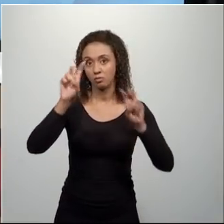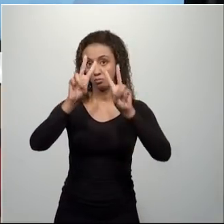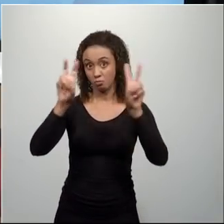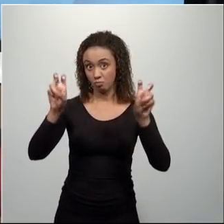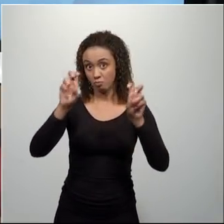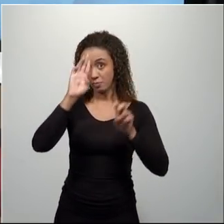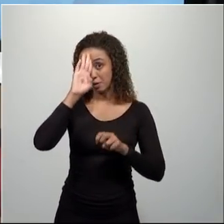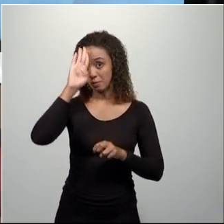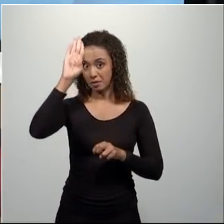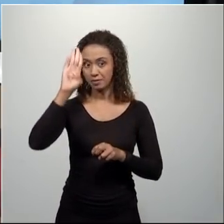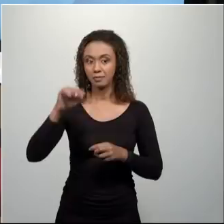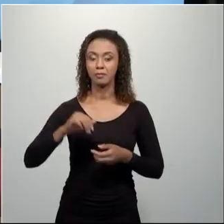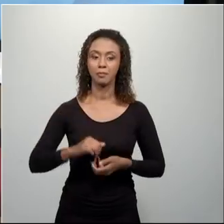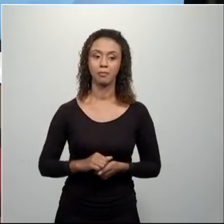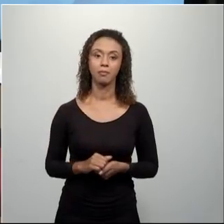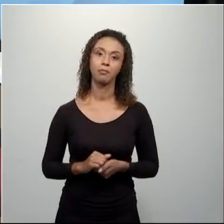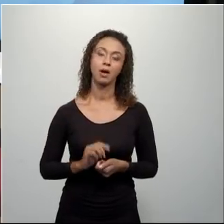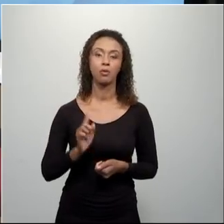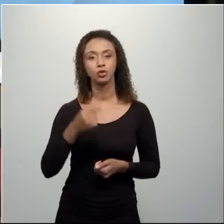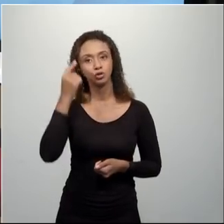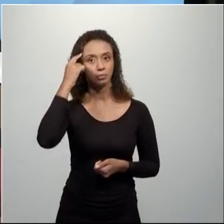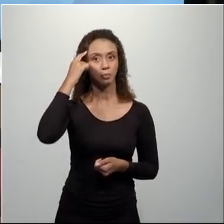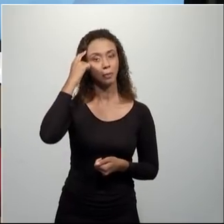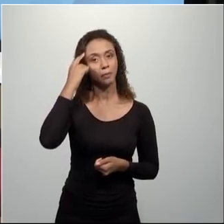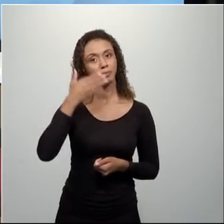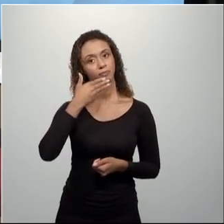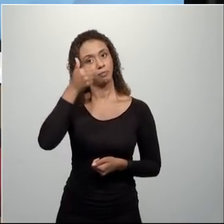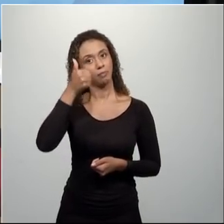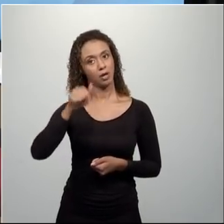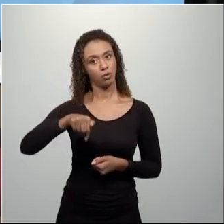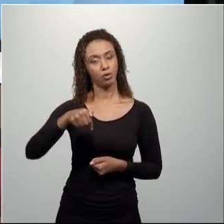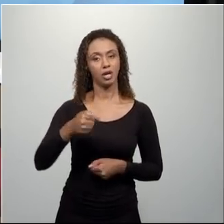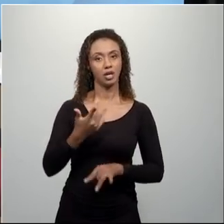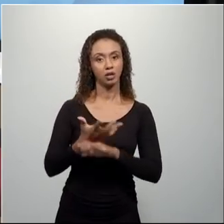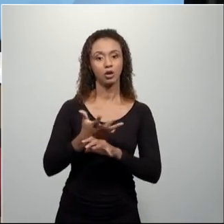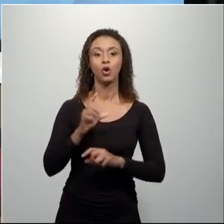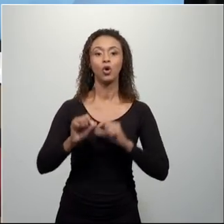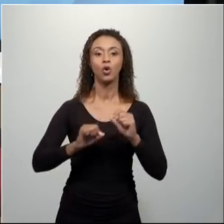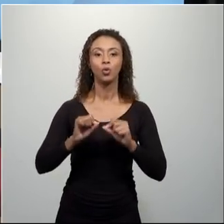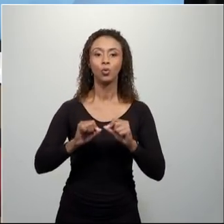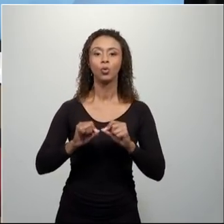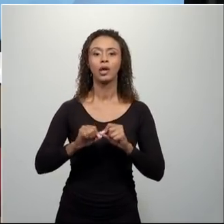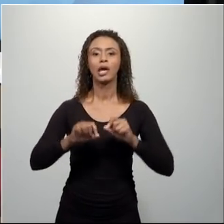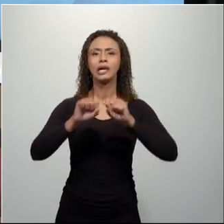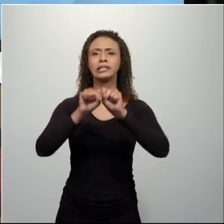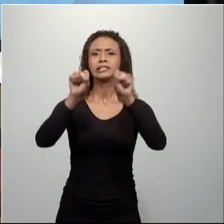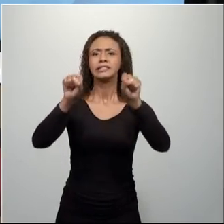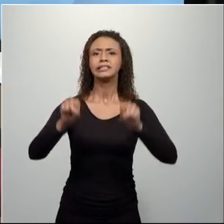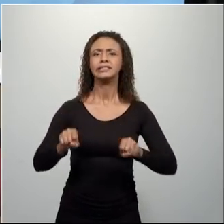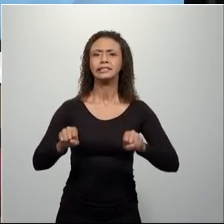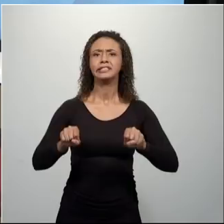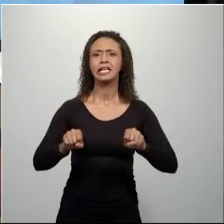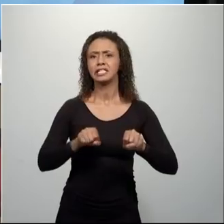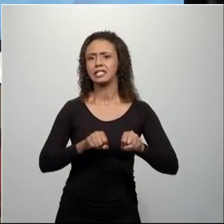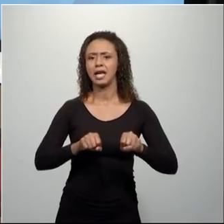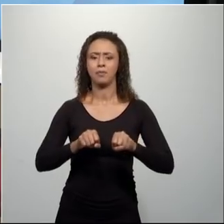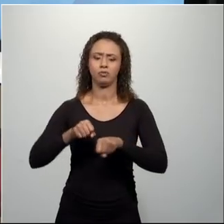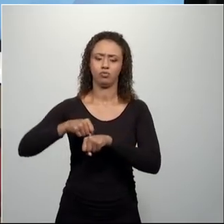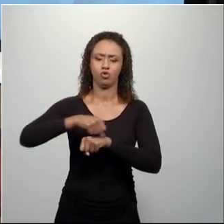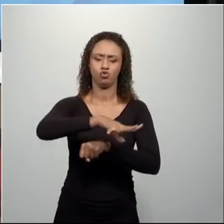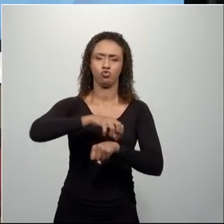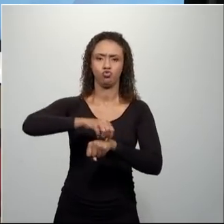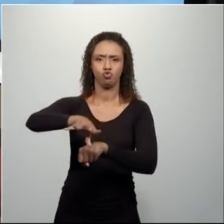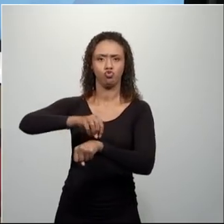eleito aqui como parte da disciplina foi o sistema distribuídos em vários tópicos possíveis nessa área então